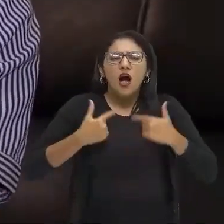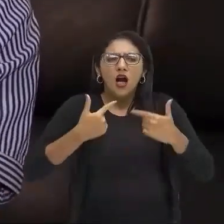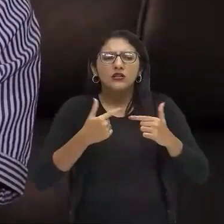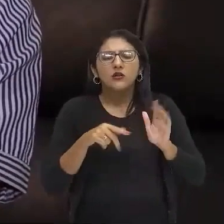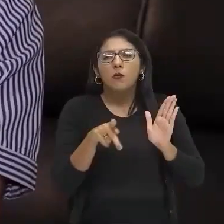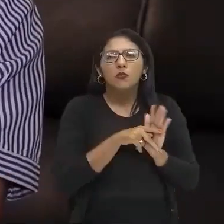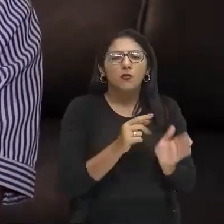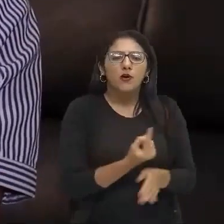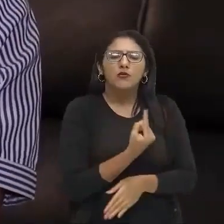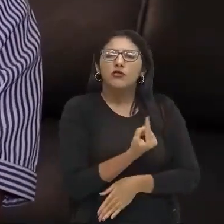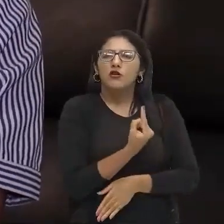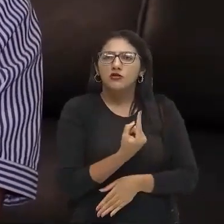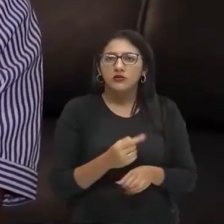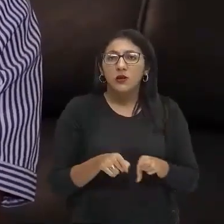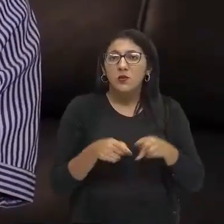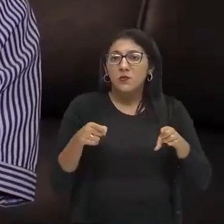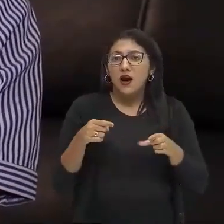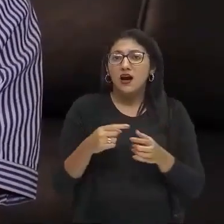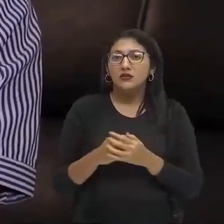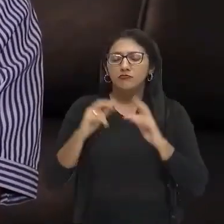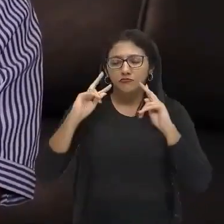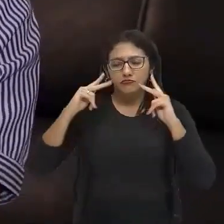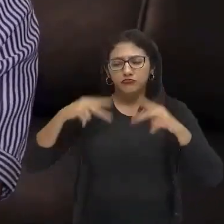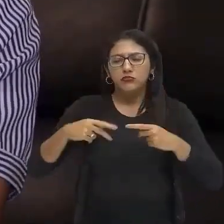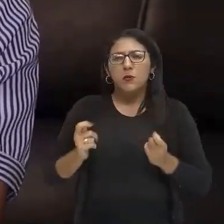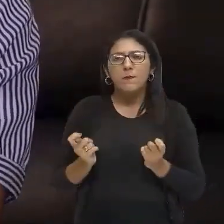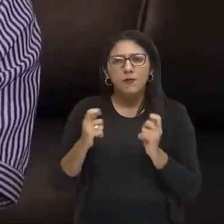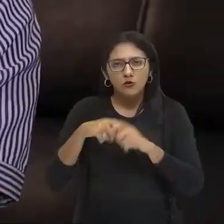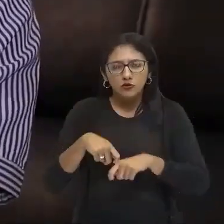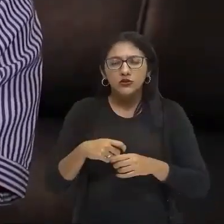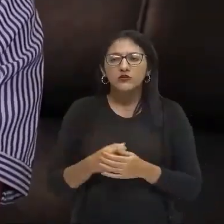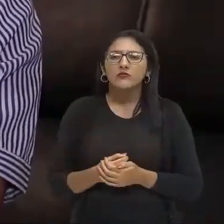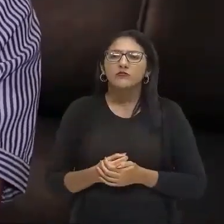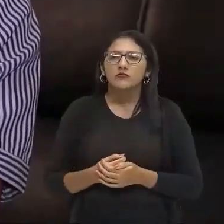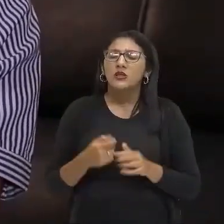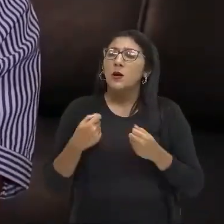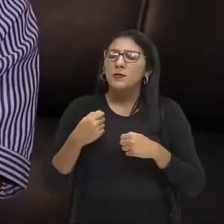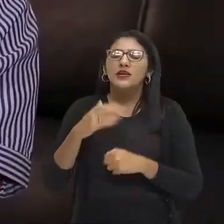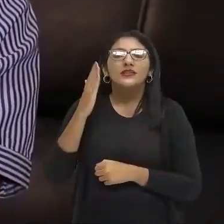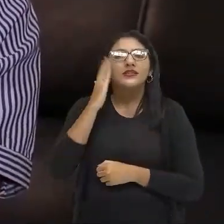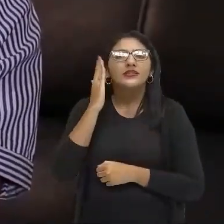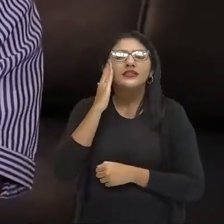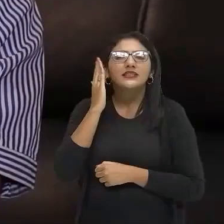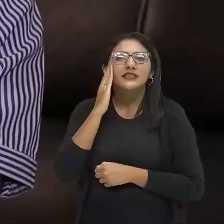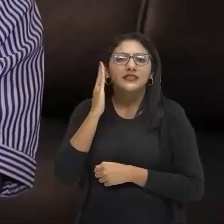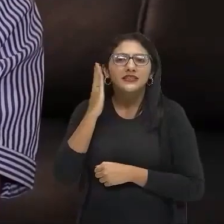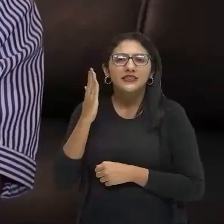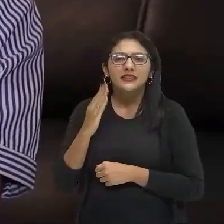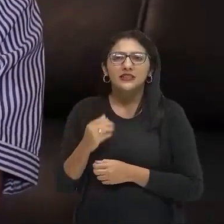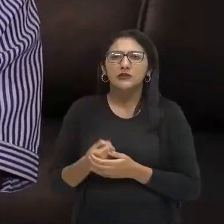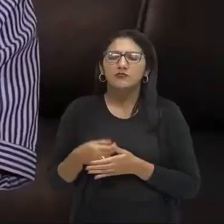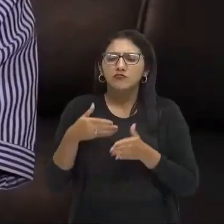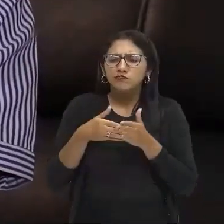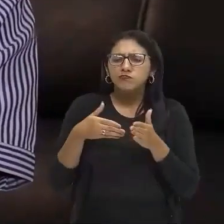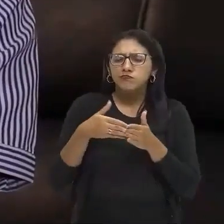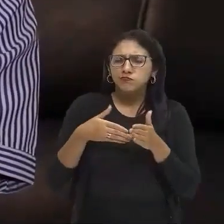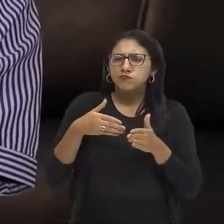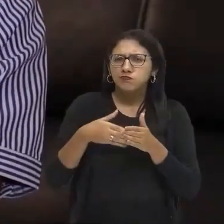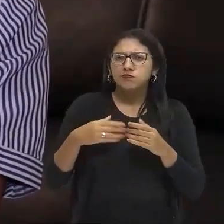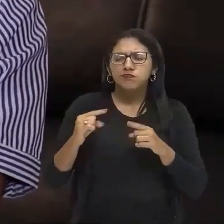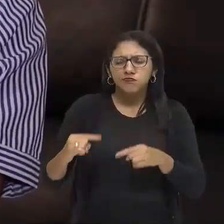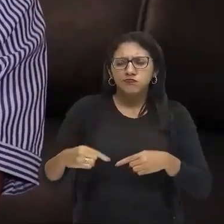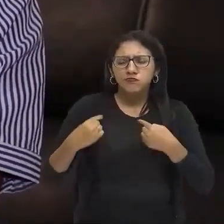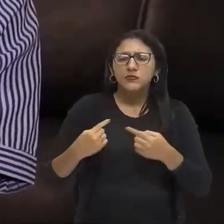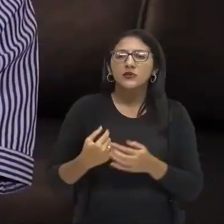atitude sozinhos. Mas para você ser protagonista, você tem que saber que é preciso assumir riscos, em que você